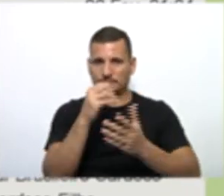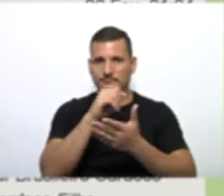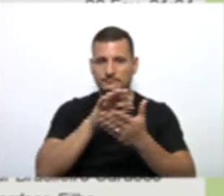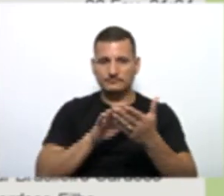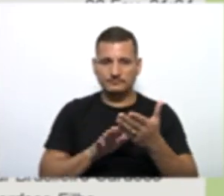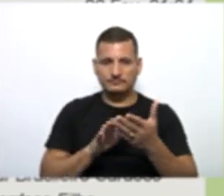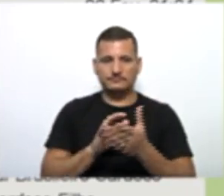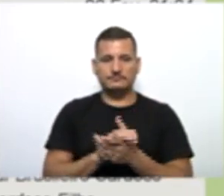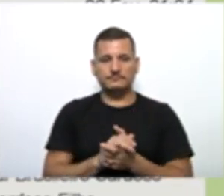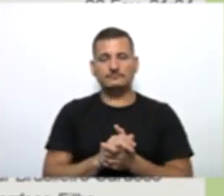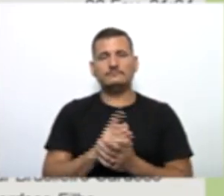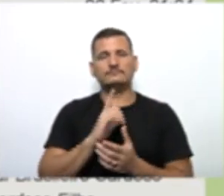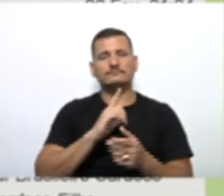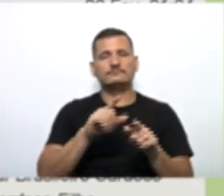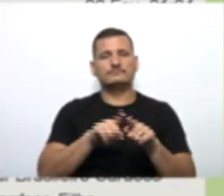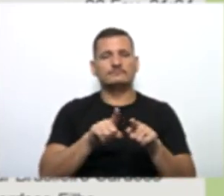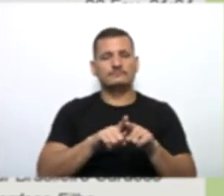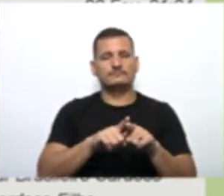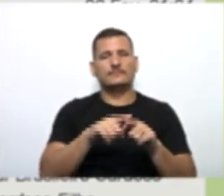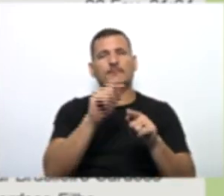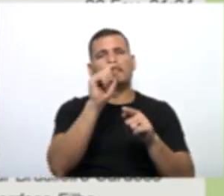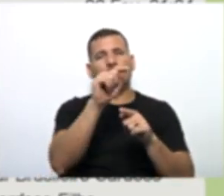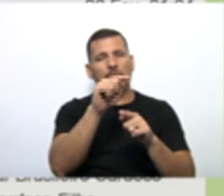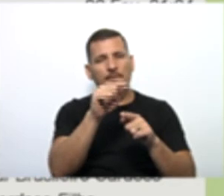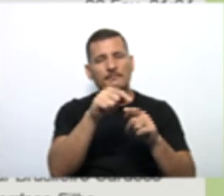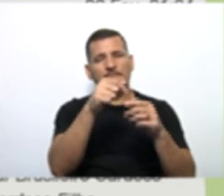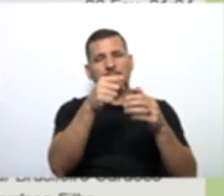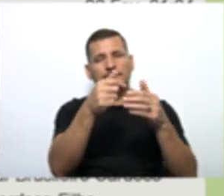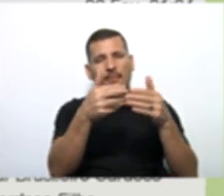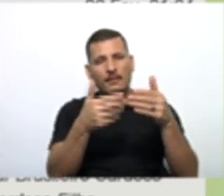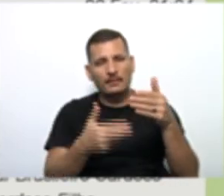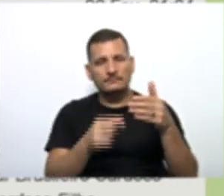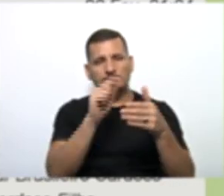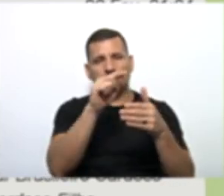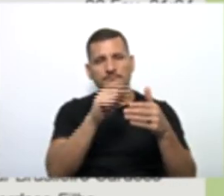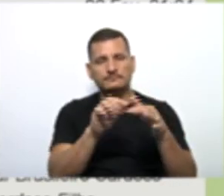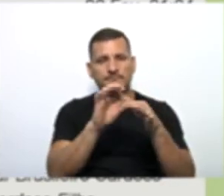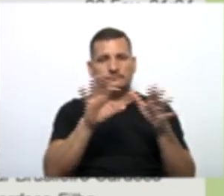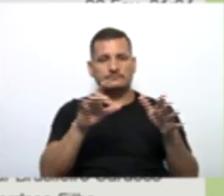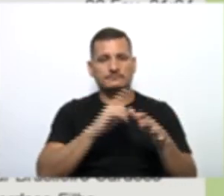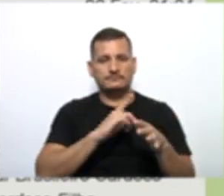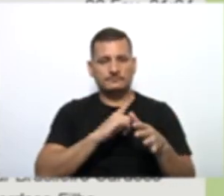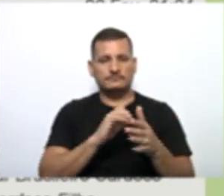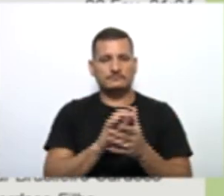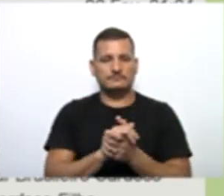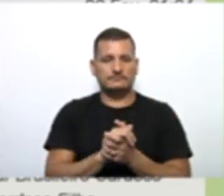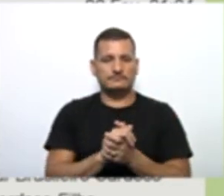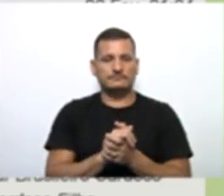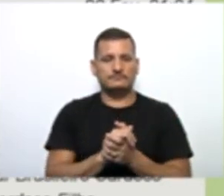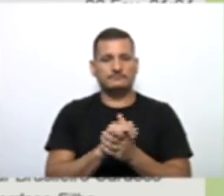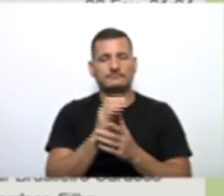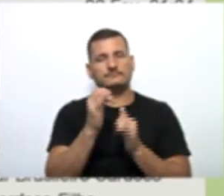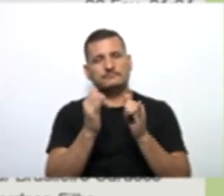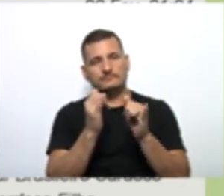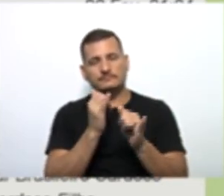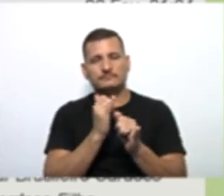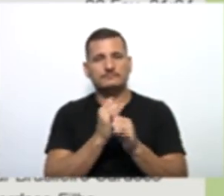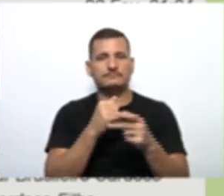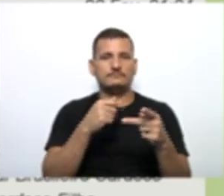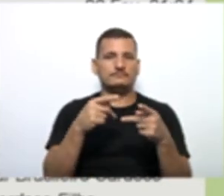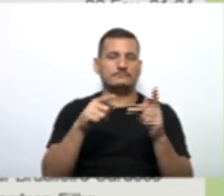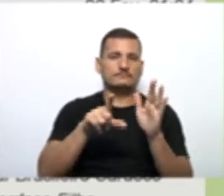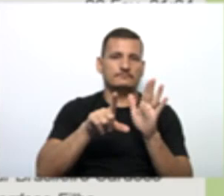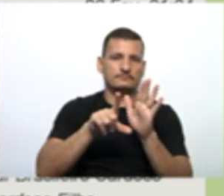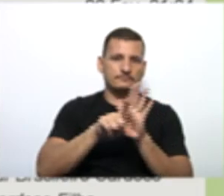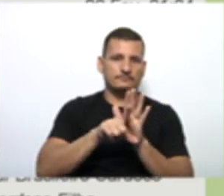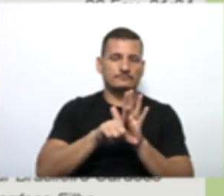temos um monte de material disponível aqui para vocês, ó. Lembra? O Marco Civil da Internet, os projetos de lei de regulamentação